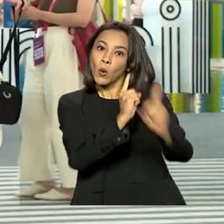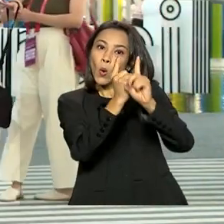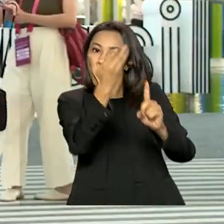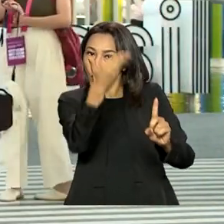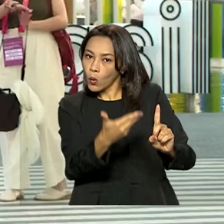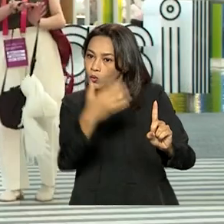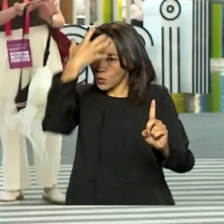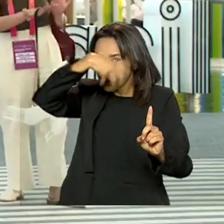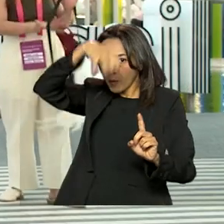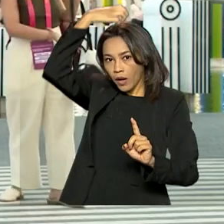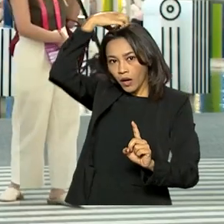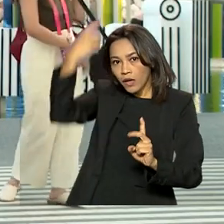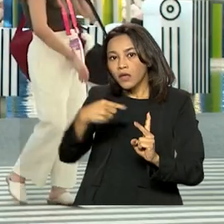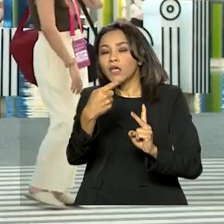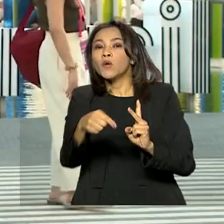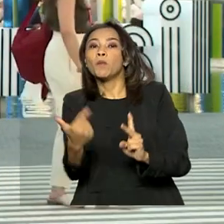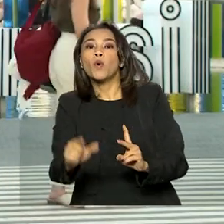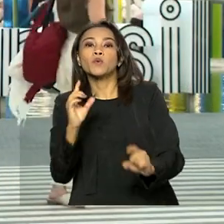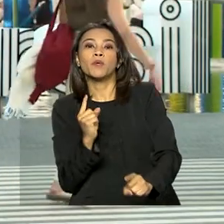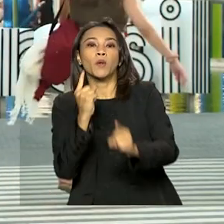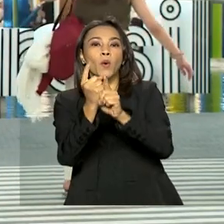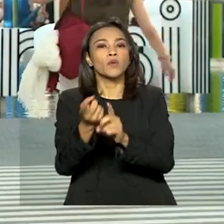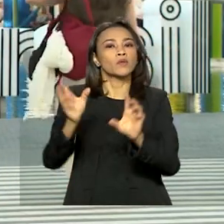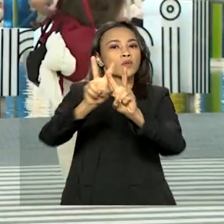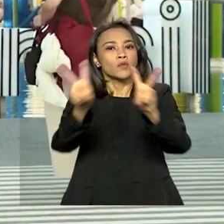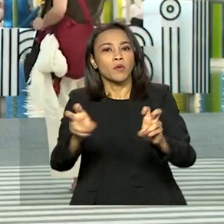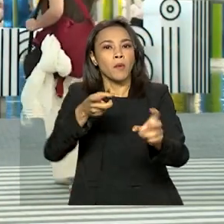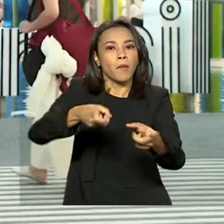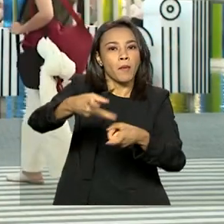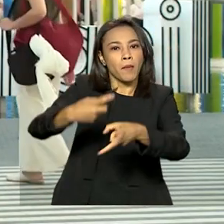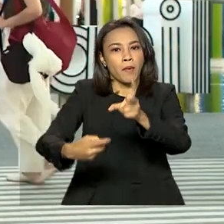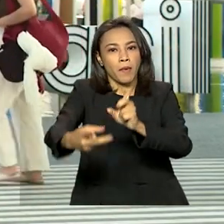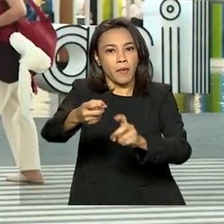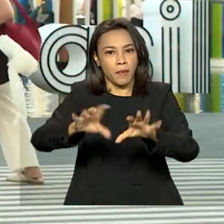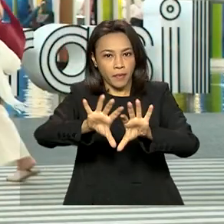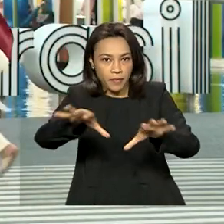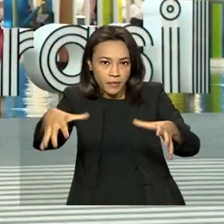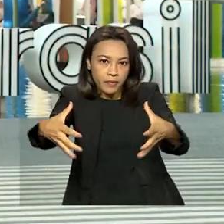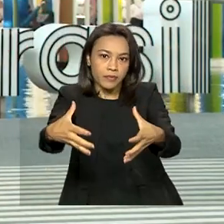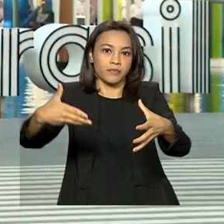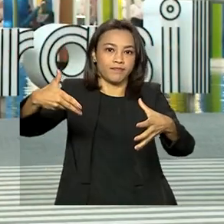evento com a Câmara de Comércio em Brasil, a